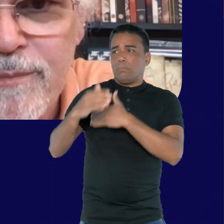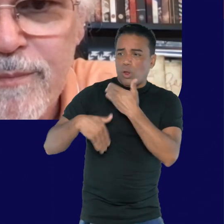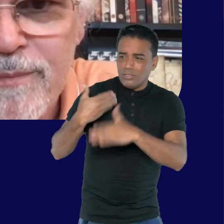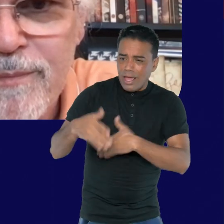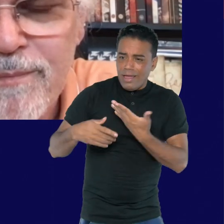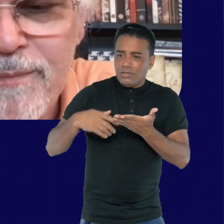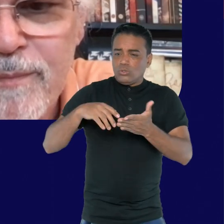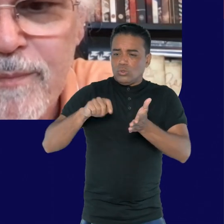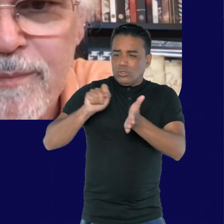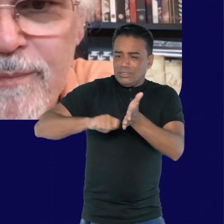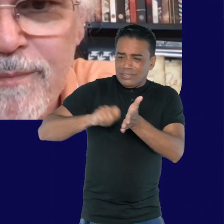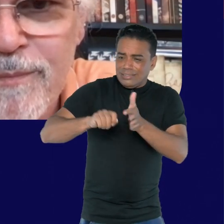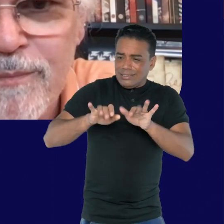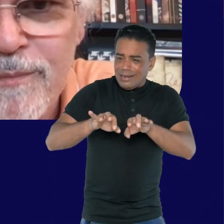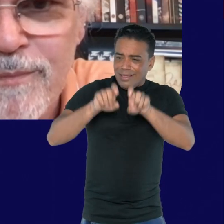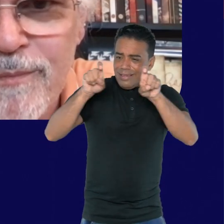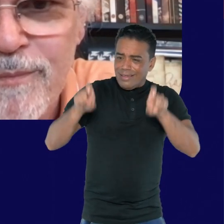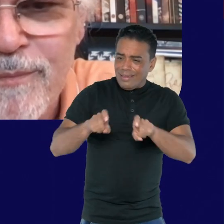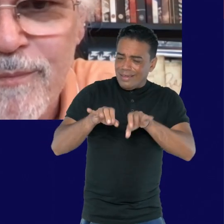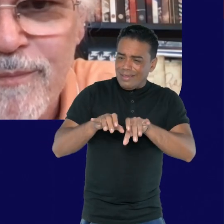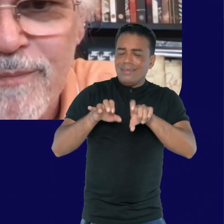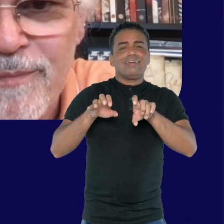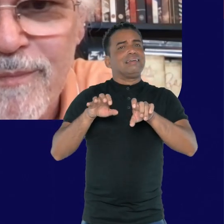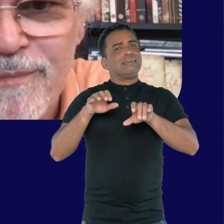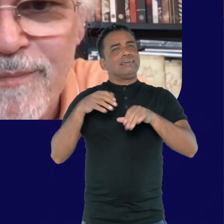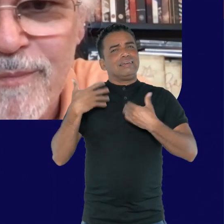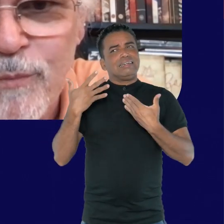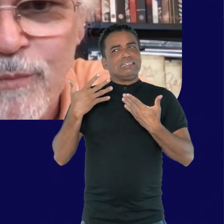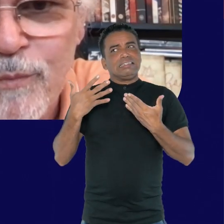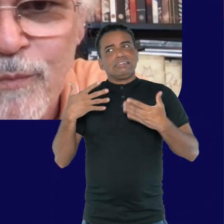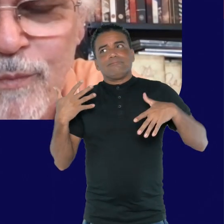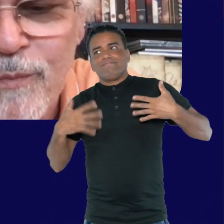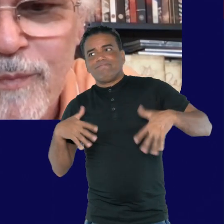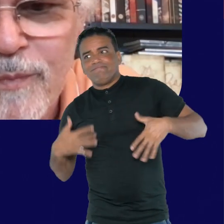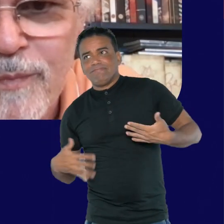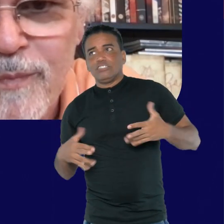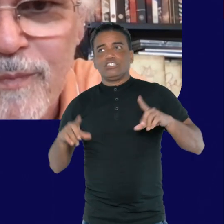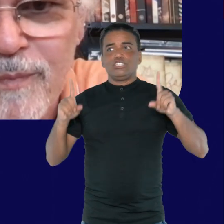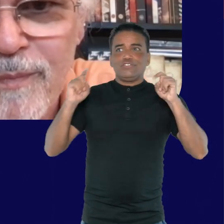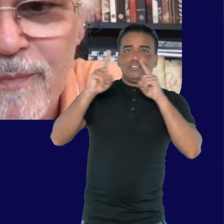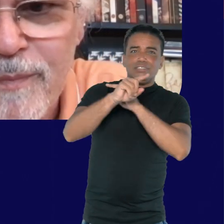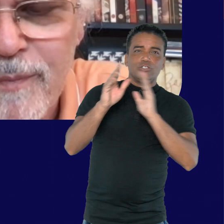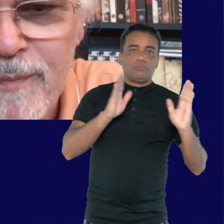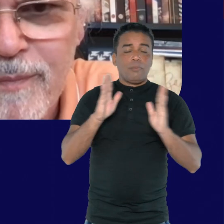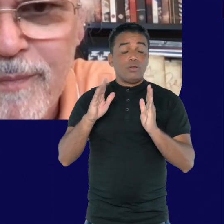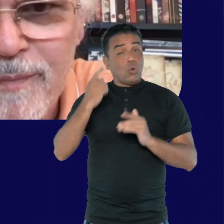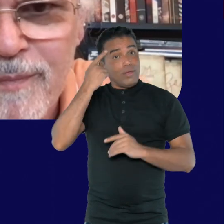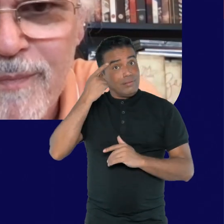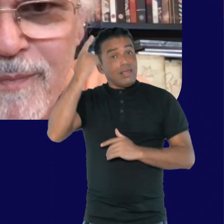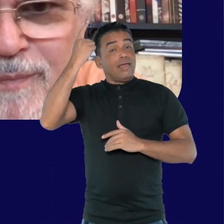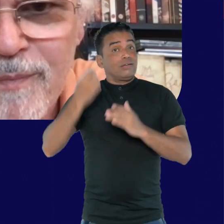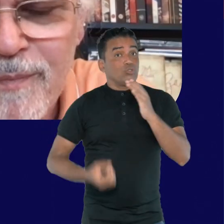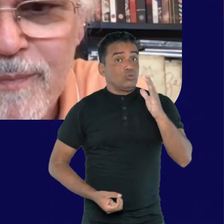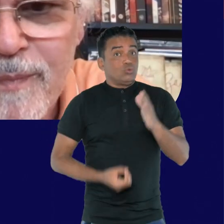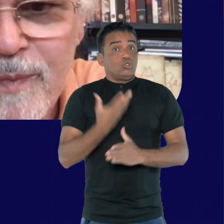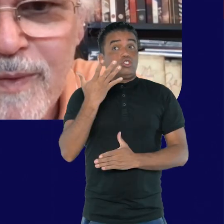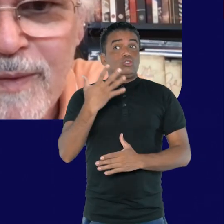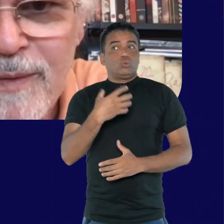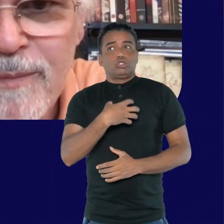sido um processo de escrita talvez mais tortuoso, ou uma ideia que surgiu de uma maneira